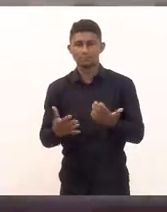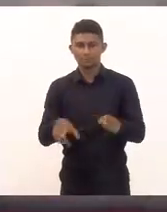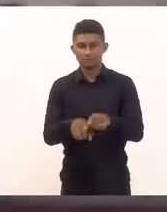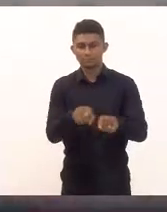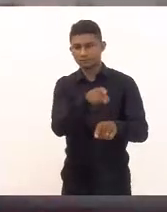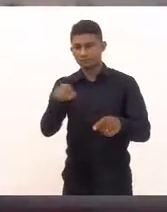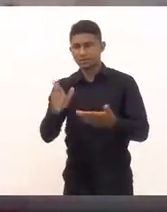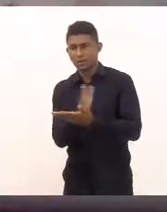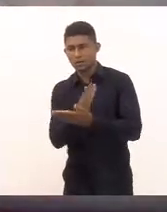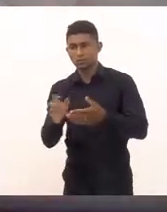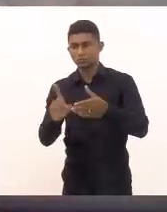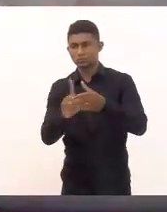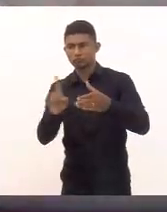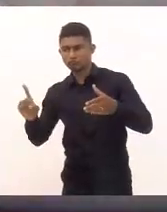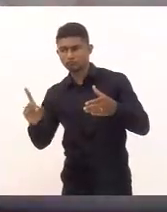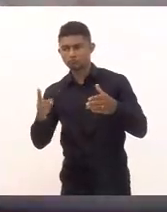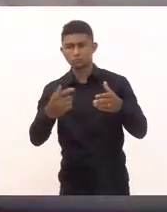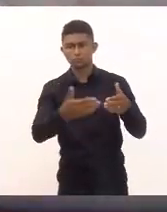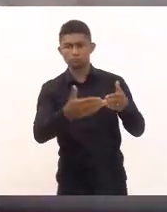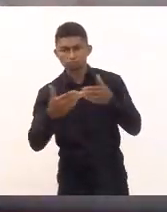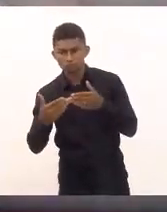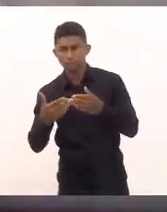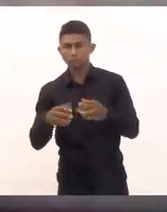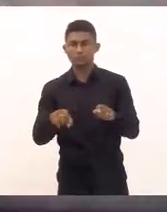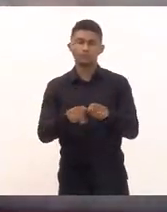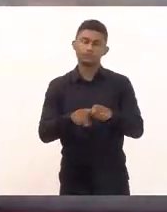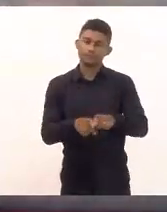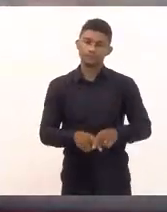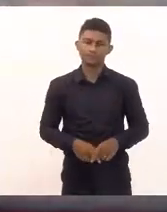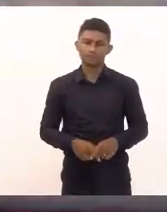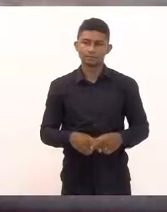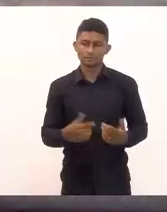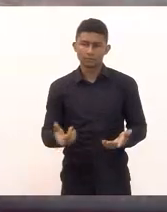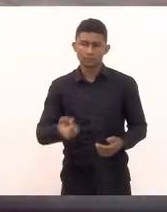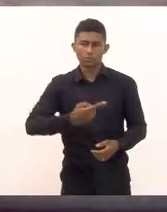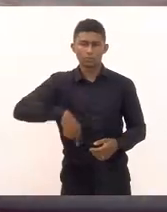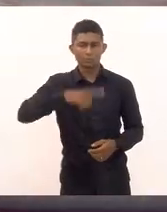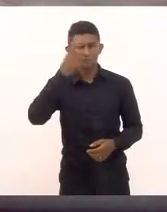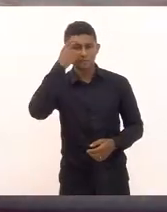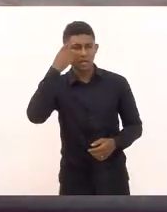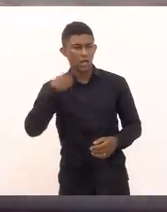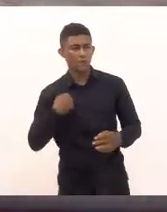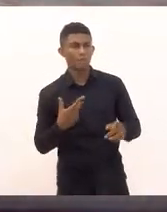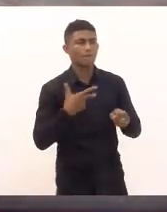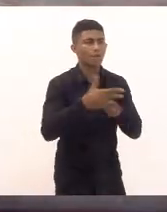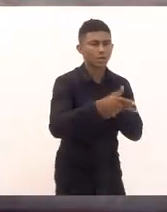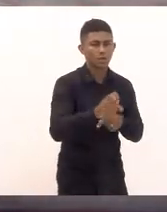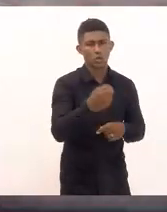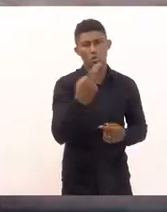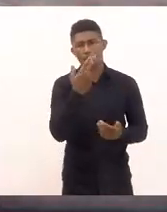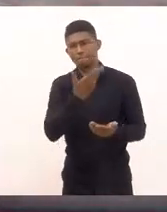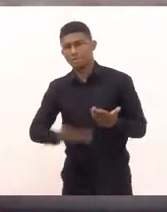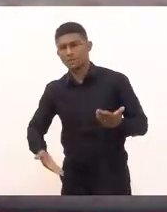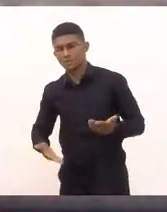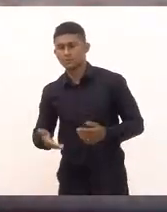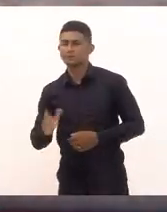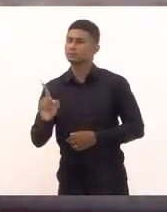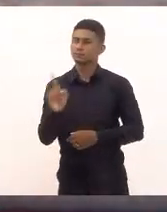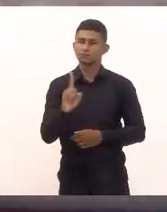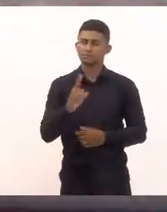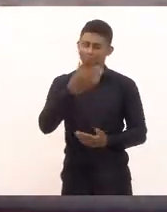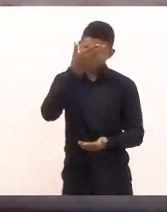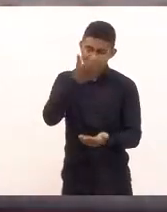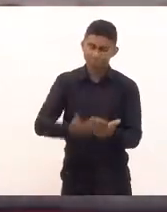Então, a gente não sai vencedor e derrotado. Acho que aqui quem sai perdendo